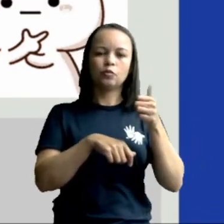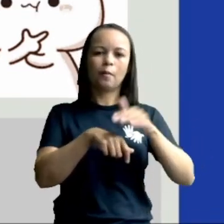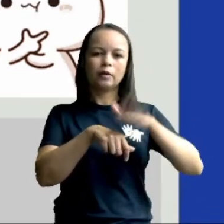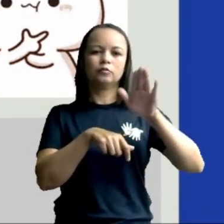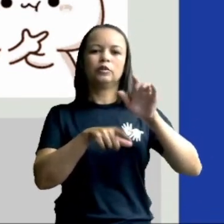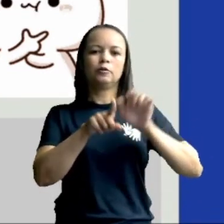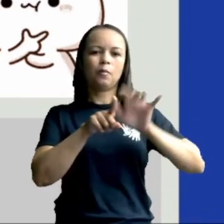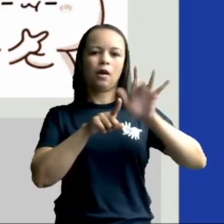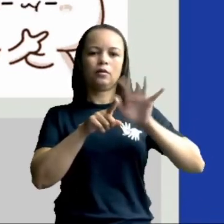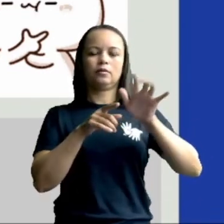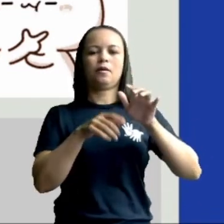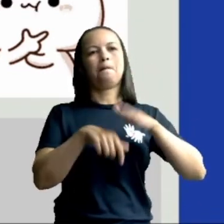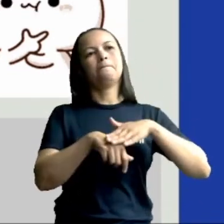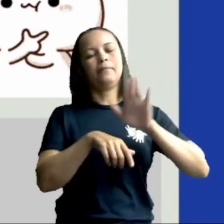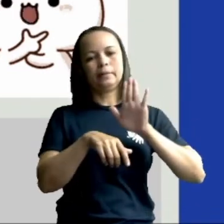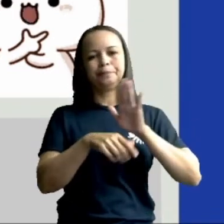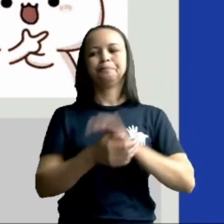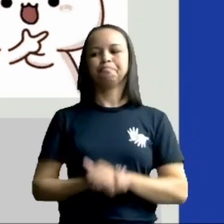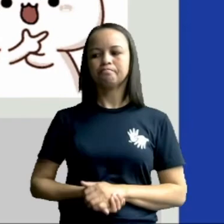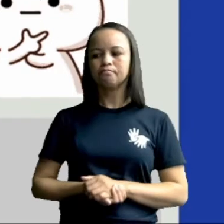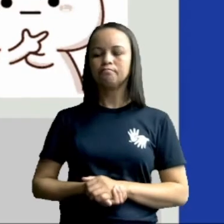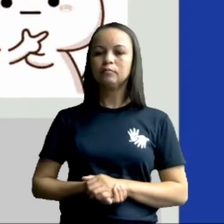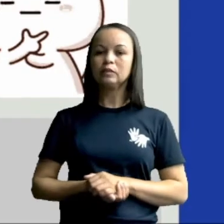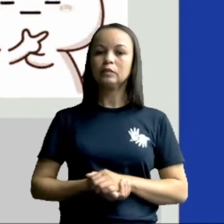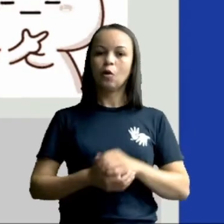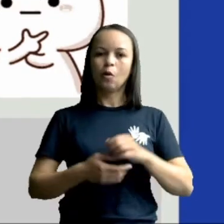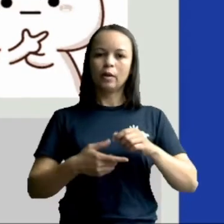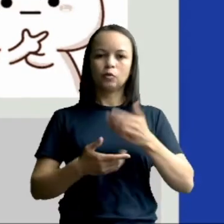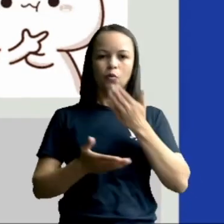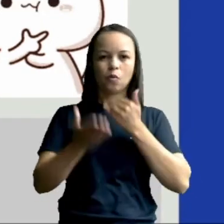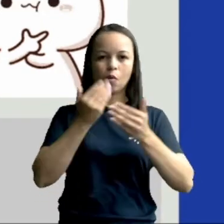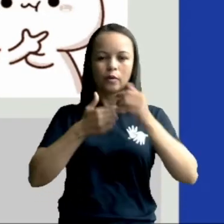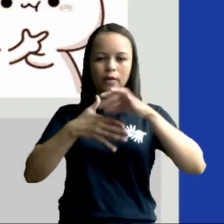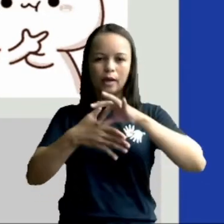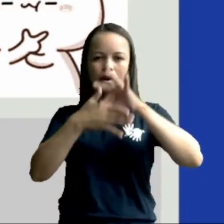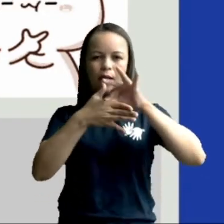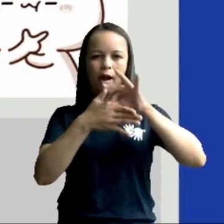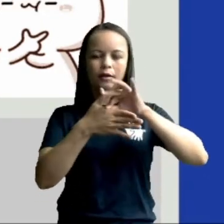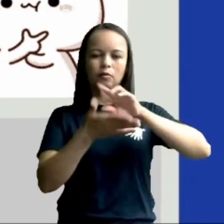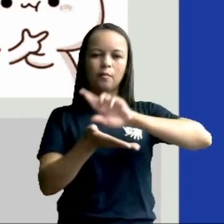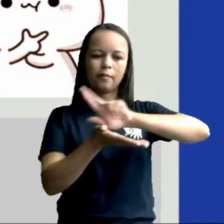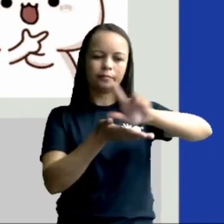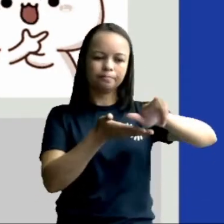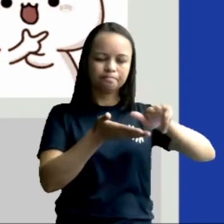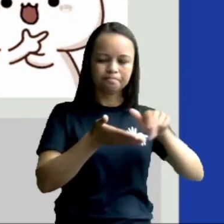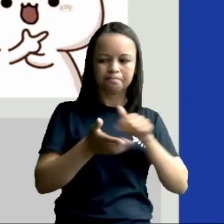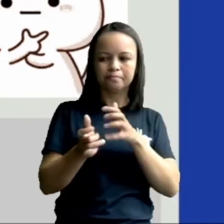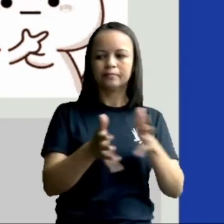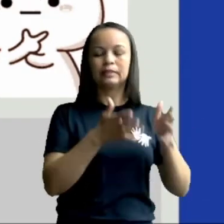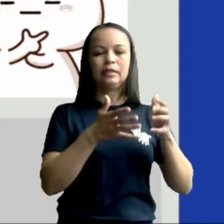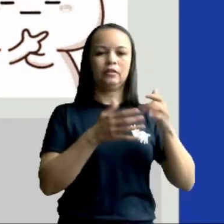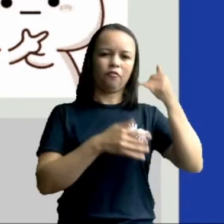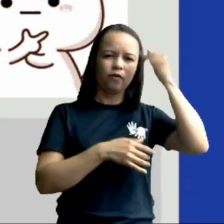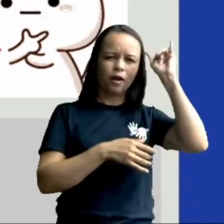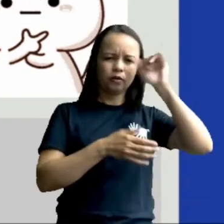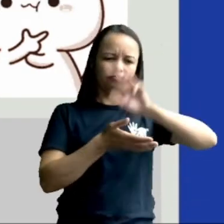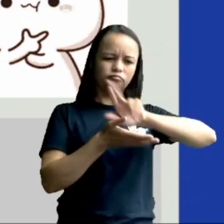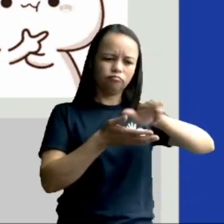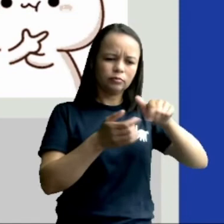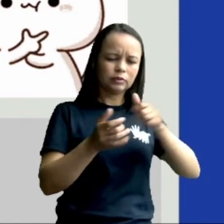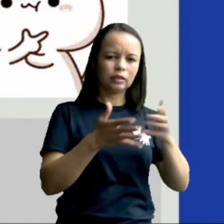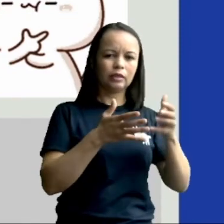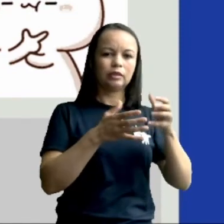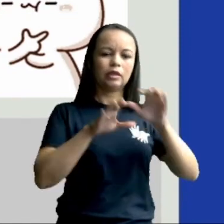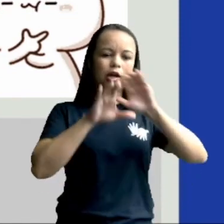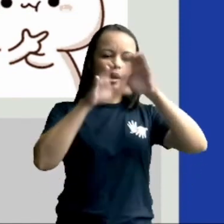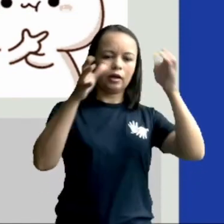estufa. Quando aumenta o consumo de carne, mais pastagens são necessárias, e as árvores que ajudam a absorver o excesso de gás carbônico